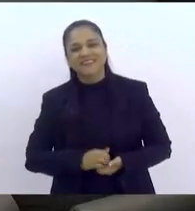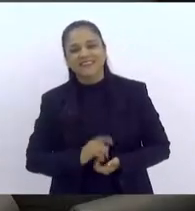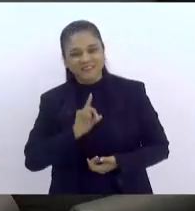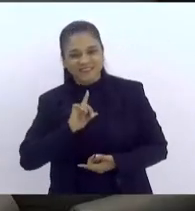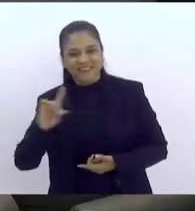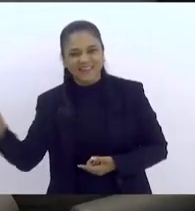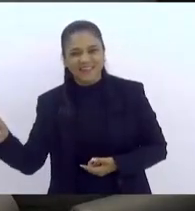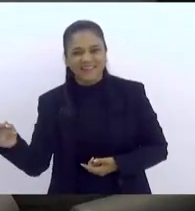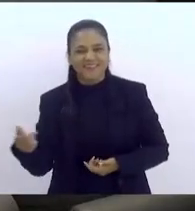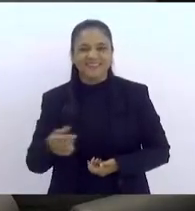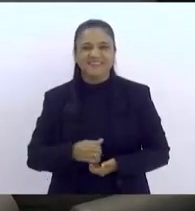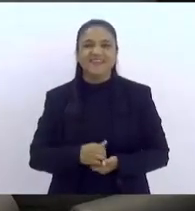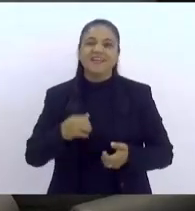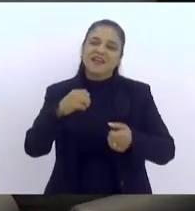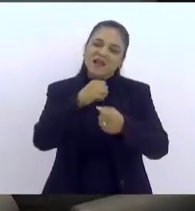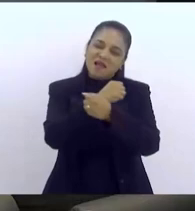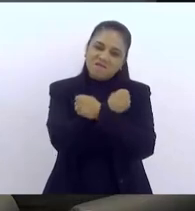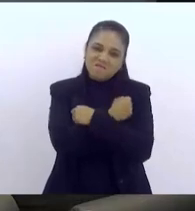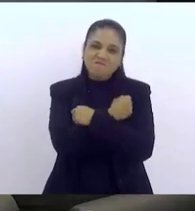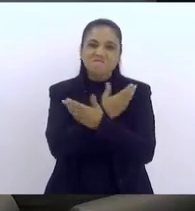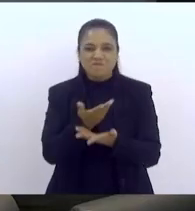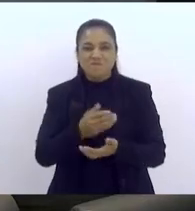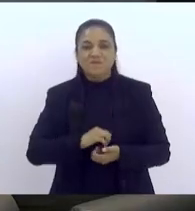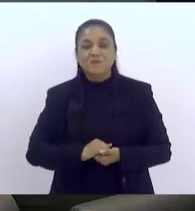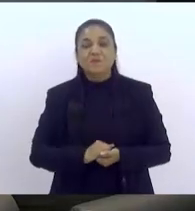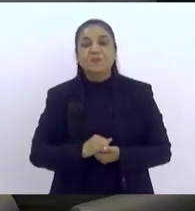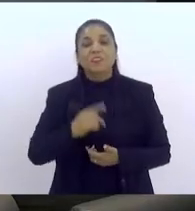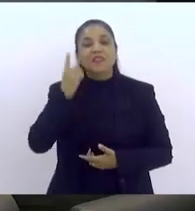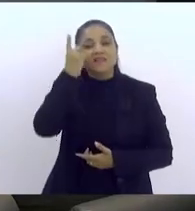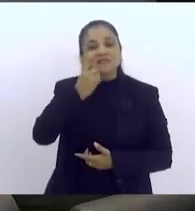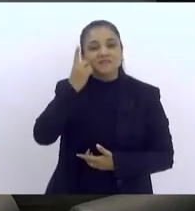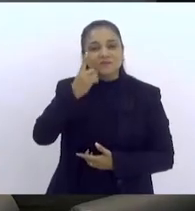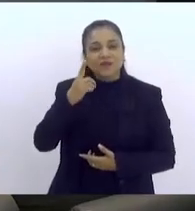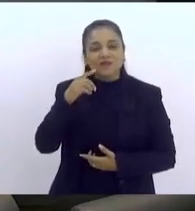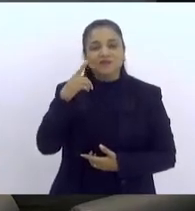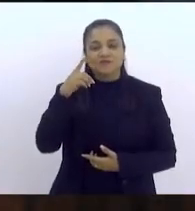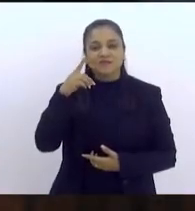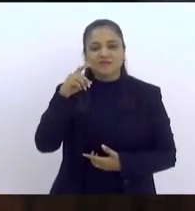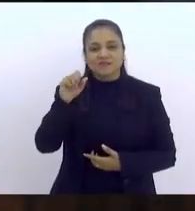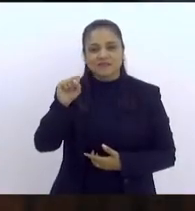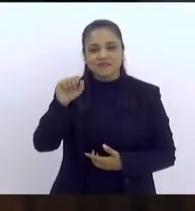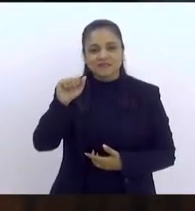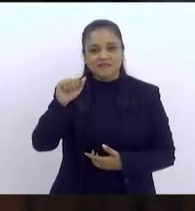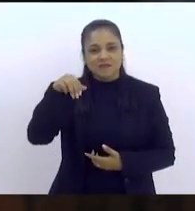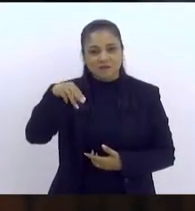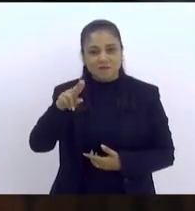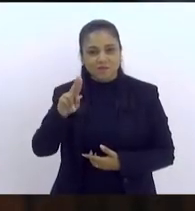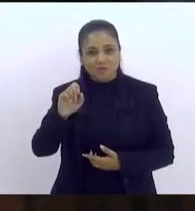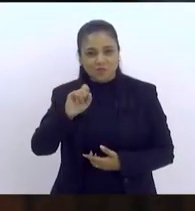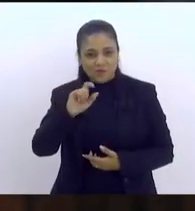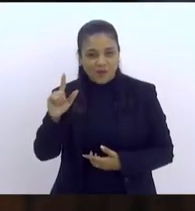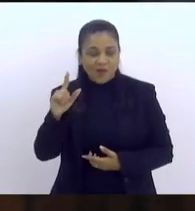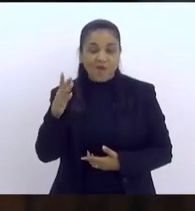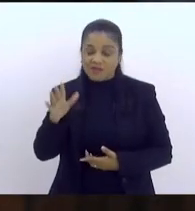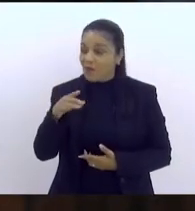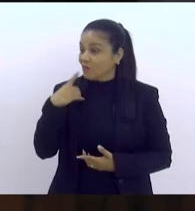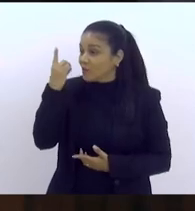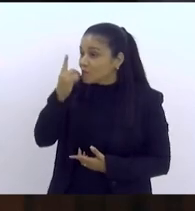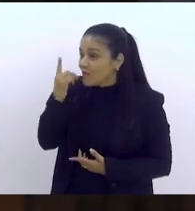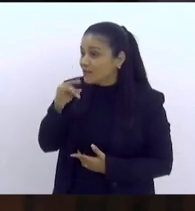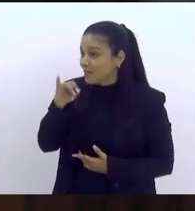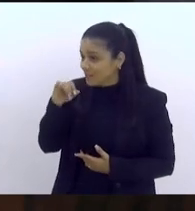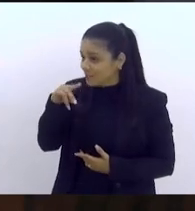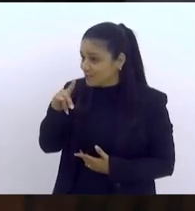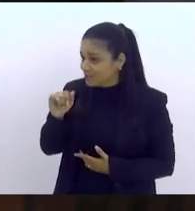Minha deputada. Fala aí, deputado Samuel Malafaia. Índia, deputada Índia.